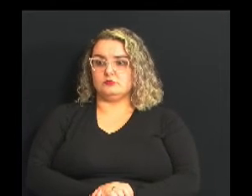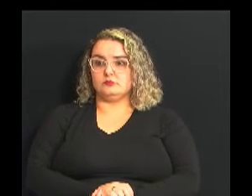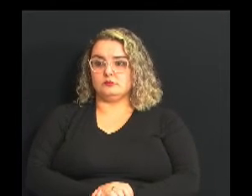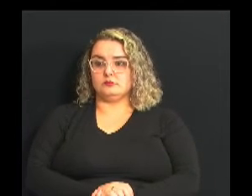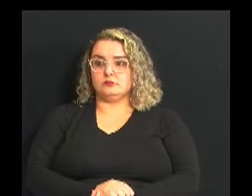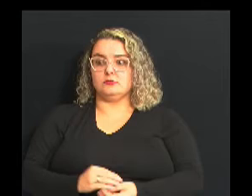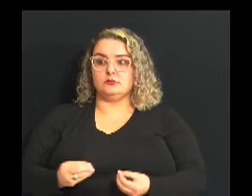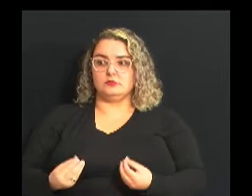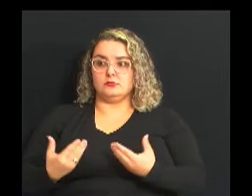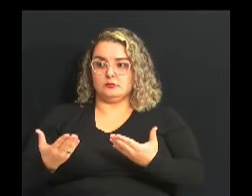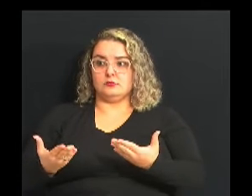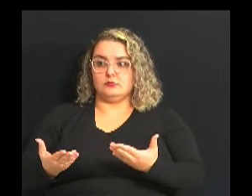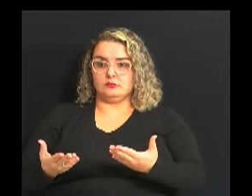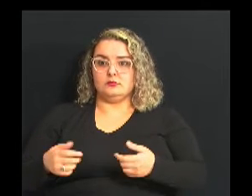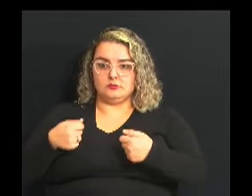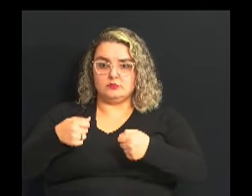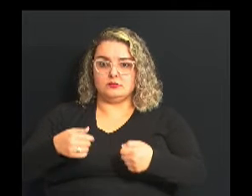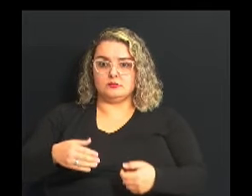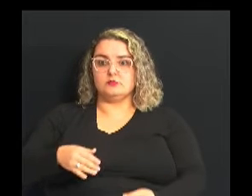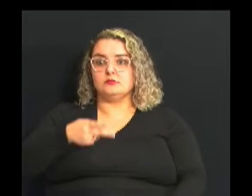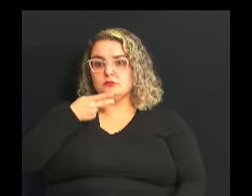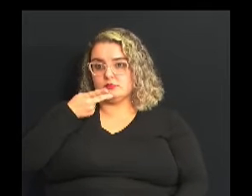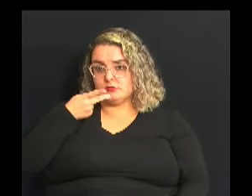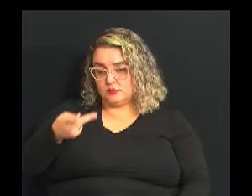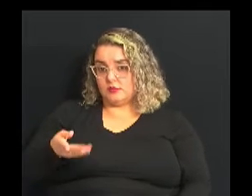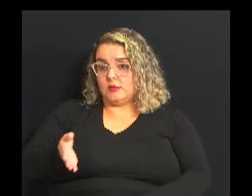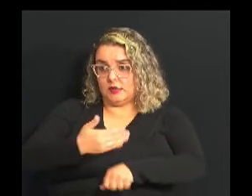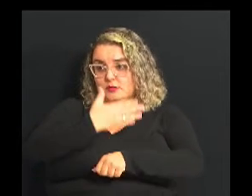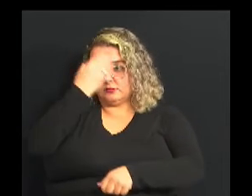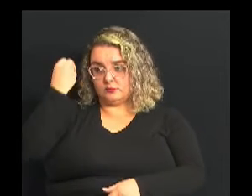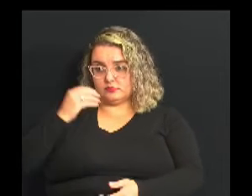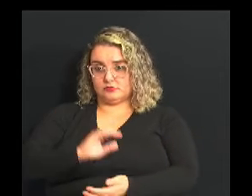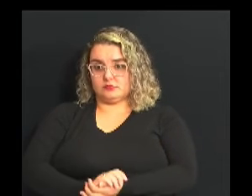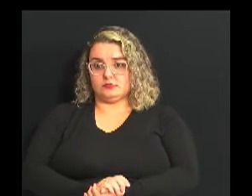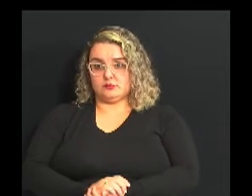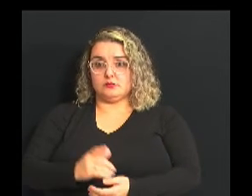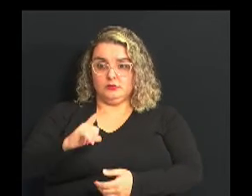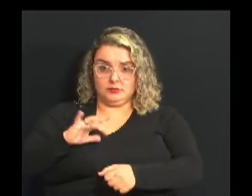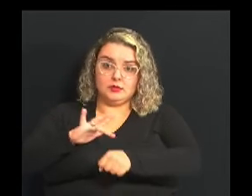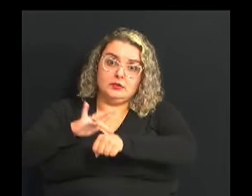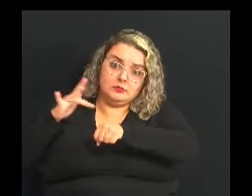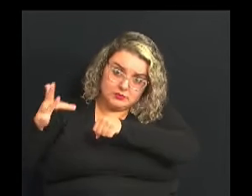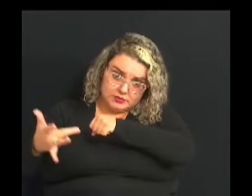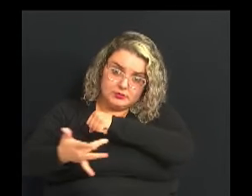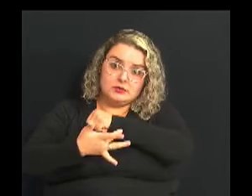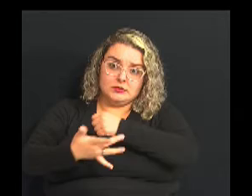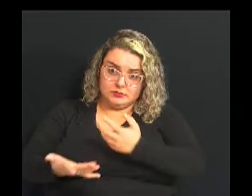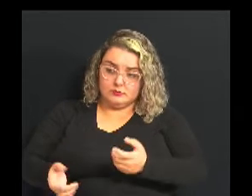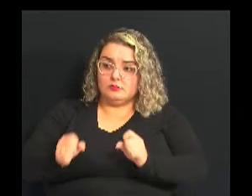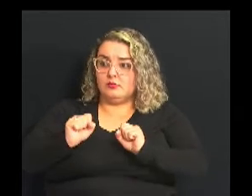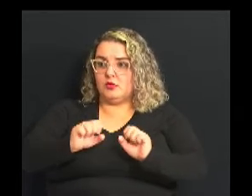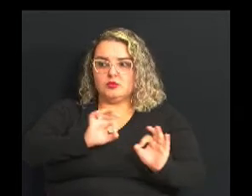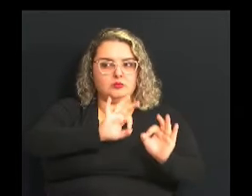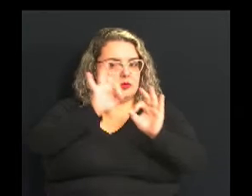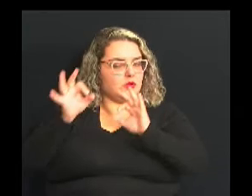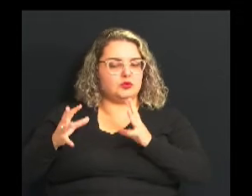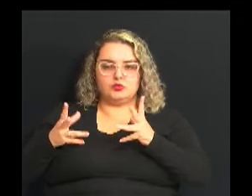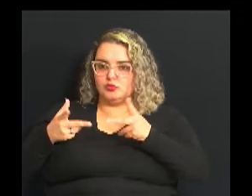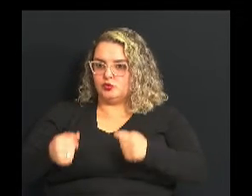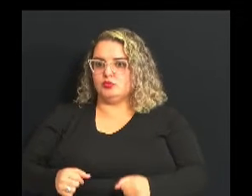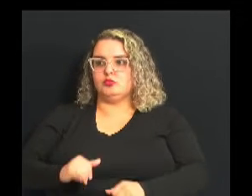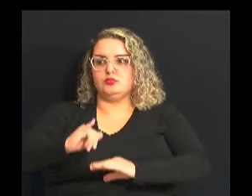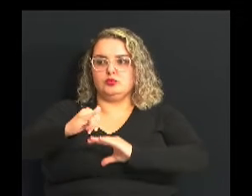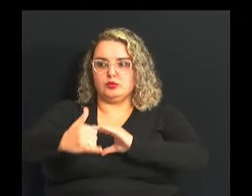levar, eu preciso dizer também, né, antes que eu esqueça, perdão, que nós temos as nossas redes sociais. Então, você pode acompanhar tudo que a gente coloca pelo